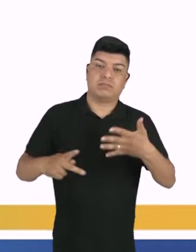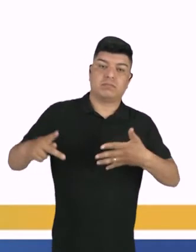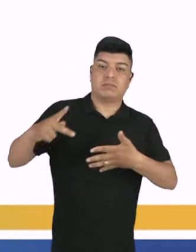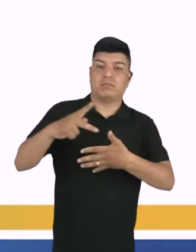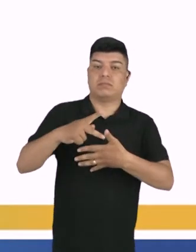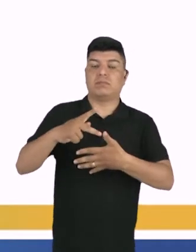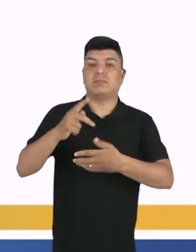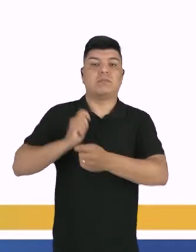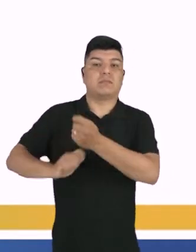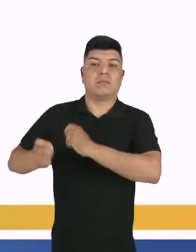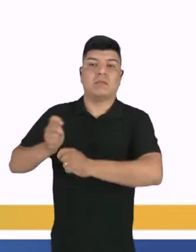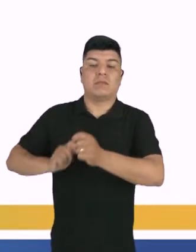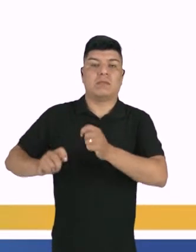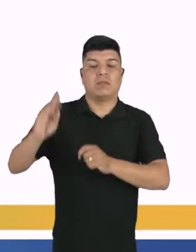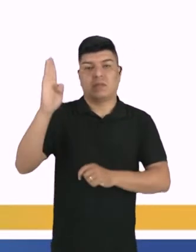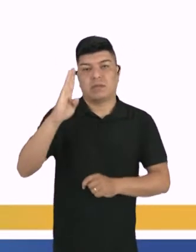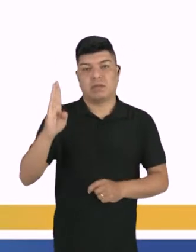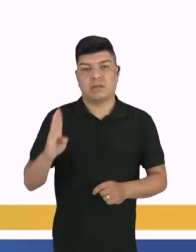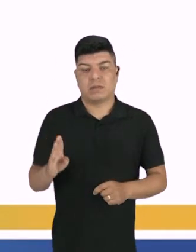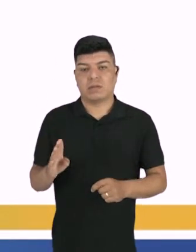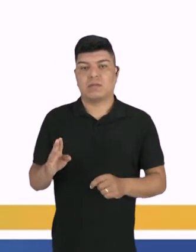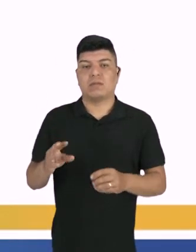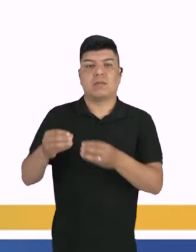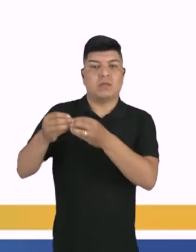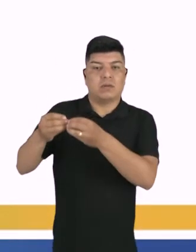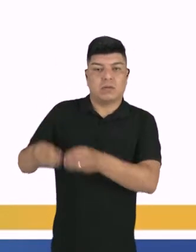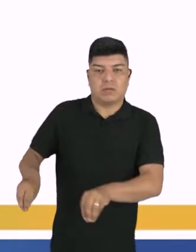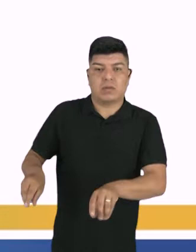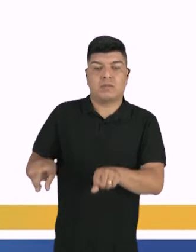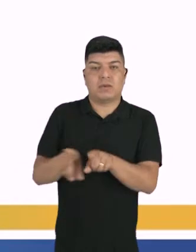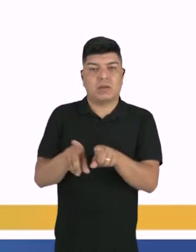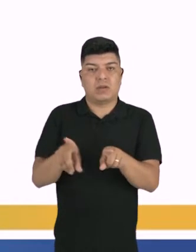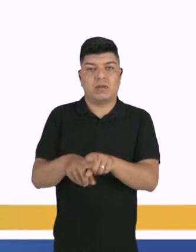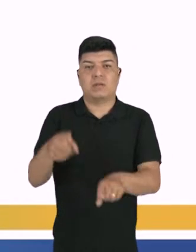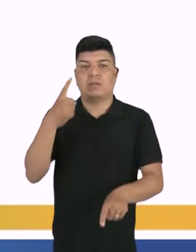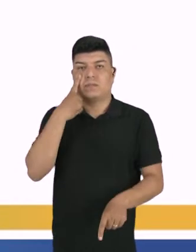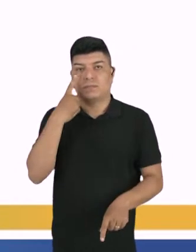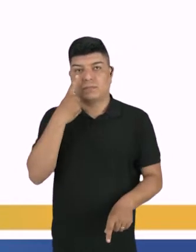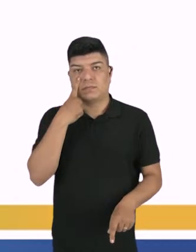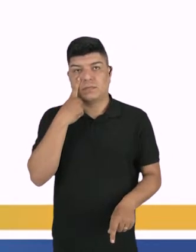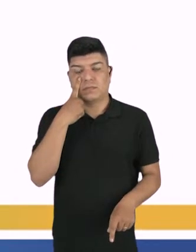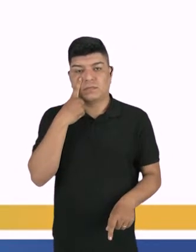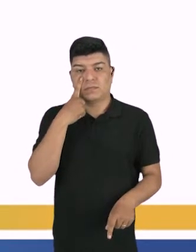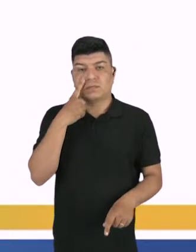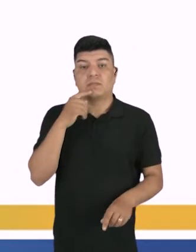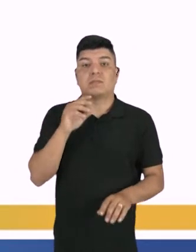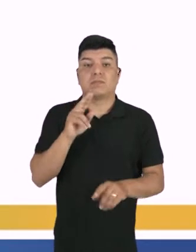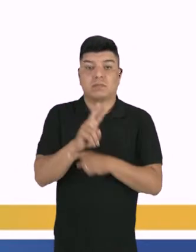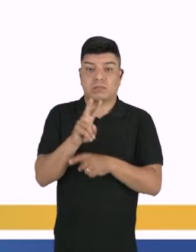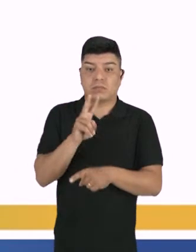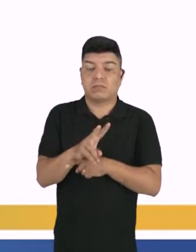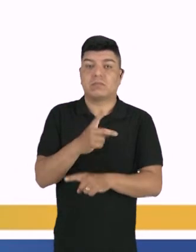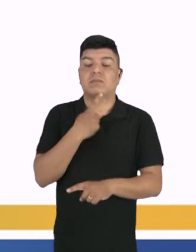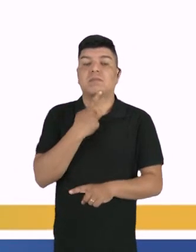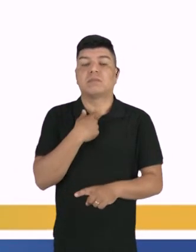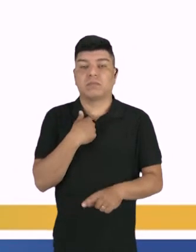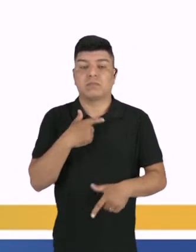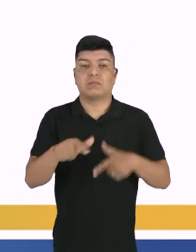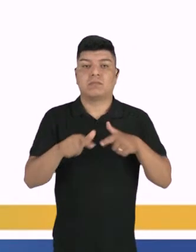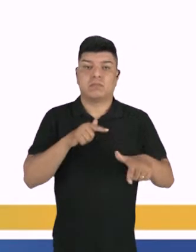na economia brasileira. Consequentemente, visando defender os interesses